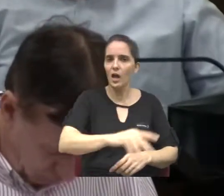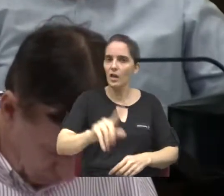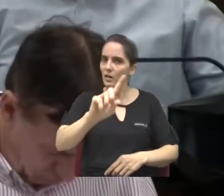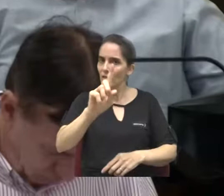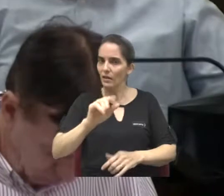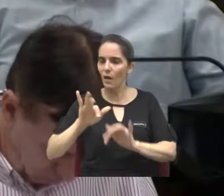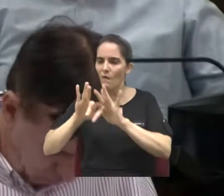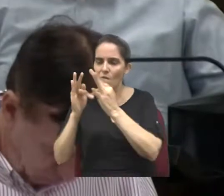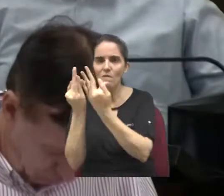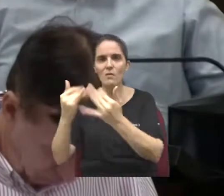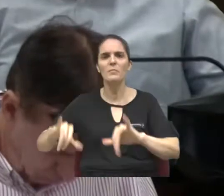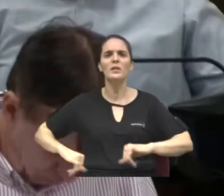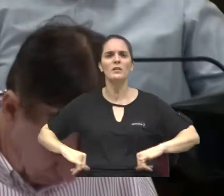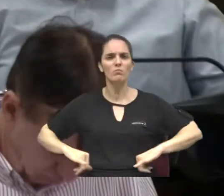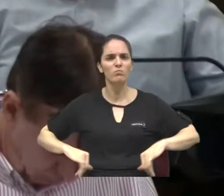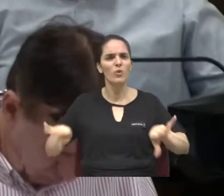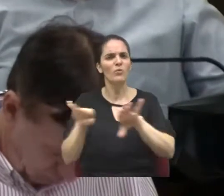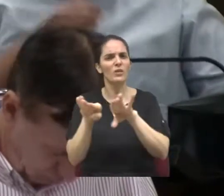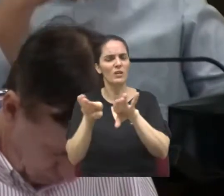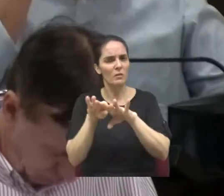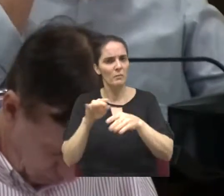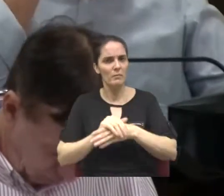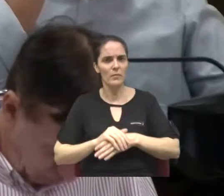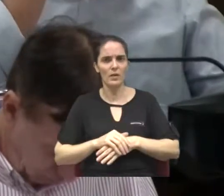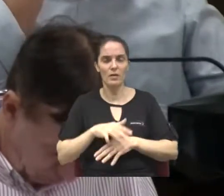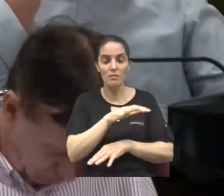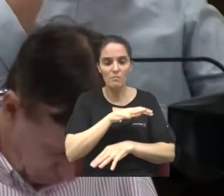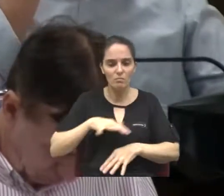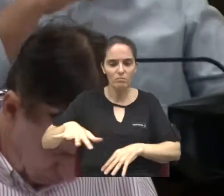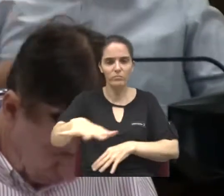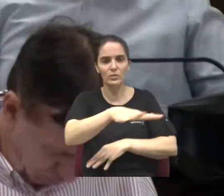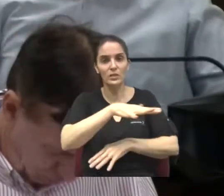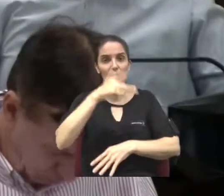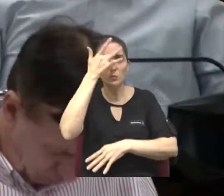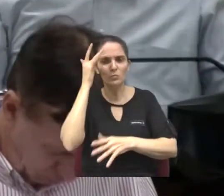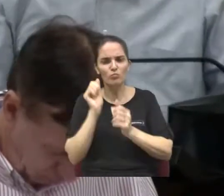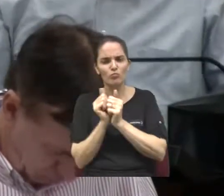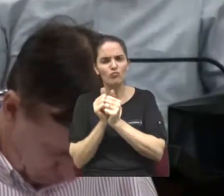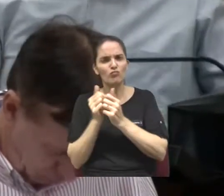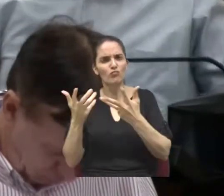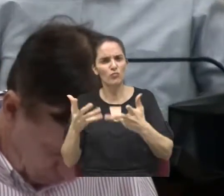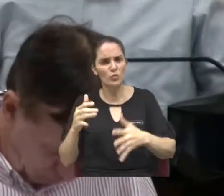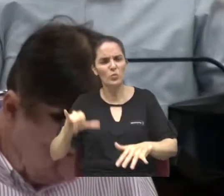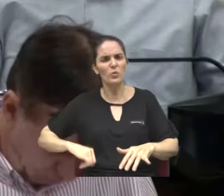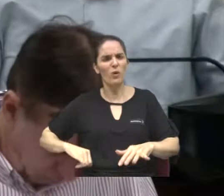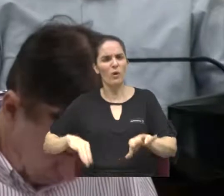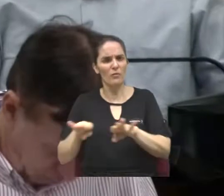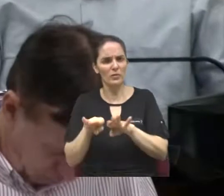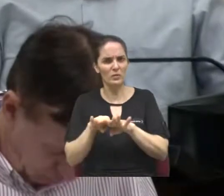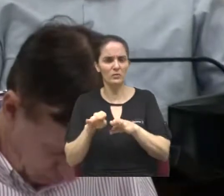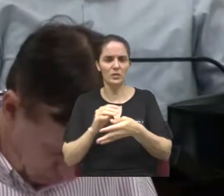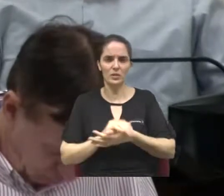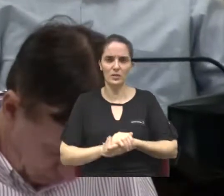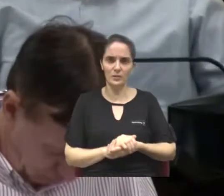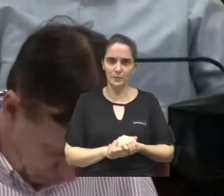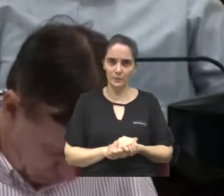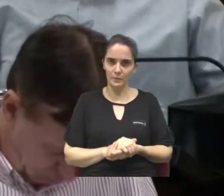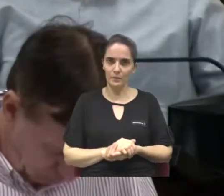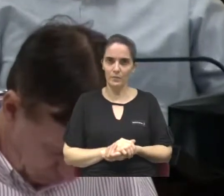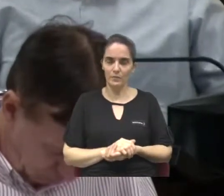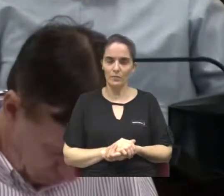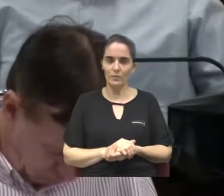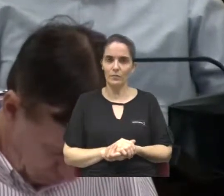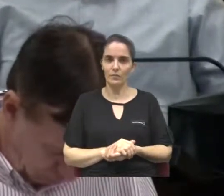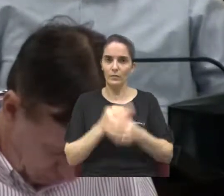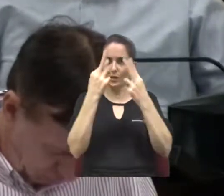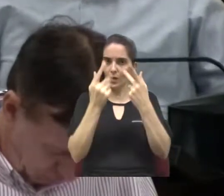família, sofre as pessoas que estão ao redor. E olha que antagônico que é, né? Muitas das vezes, assim como o